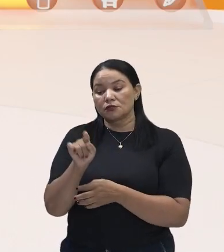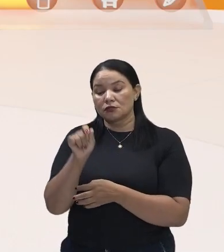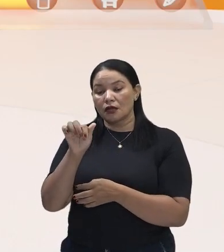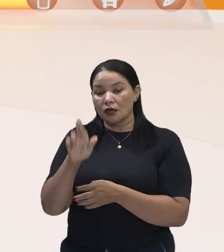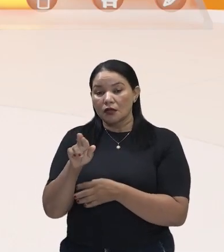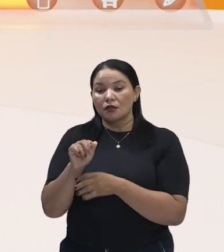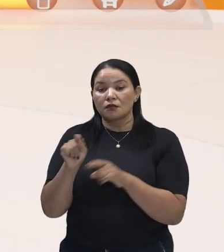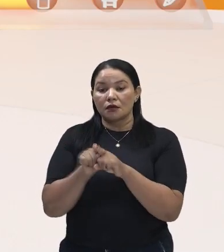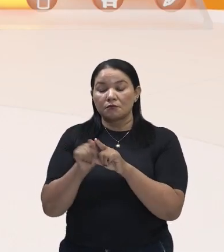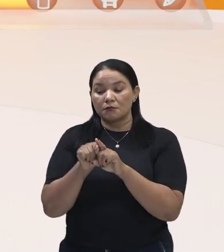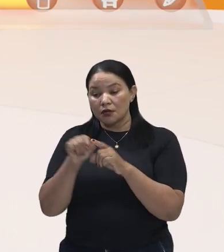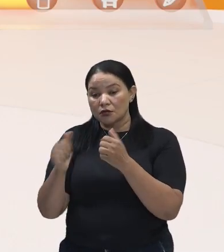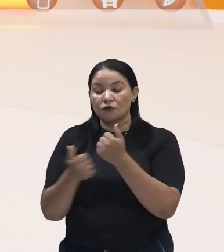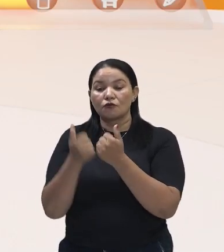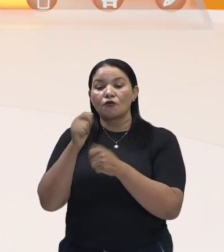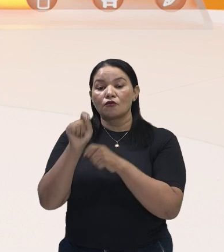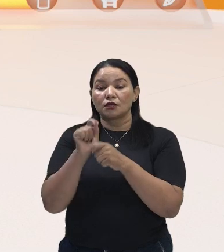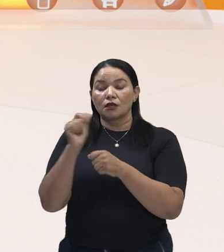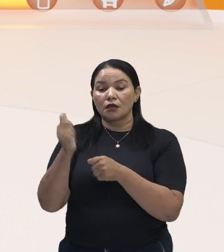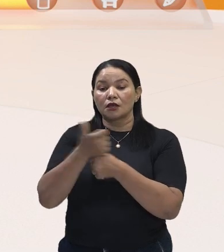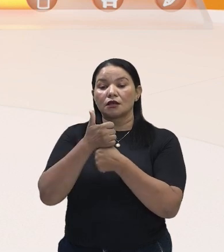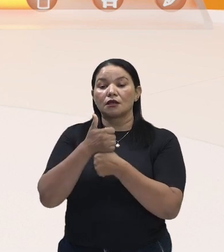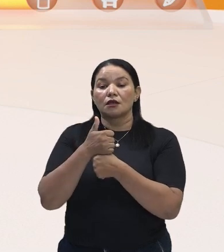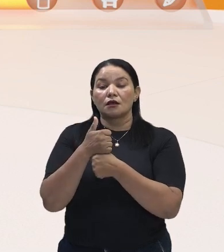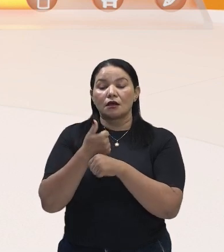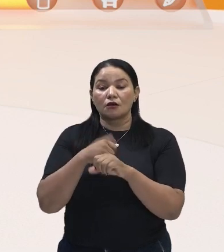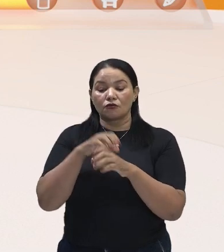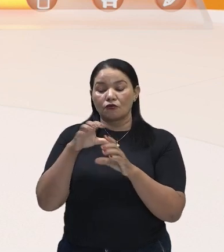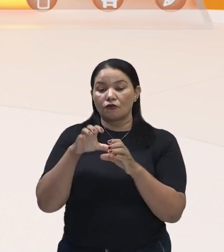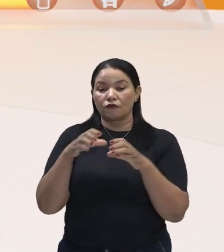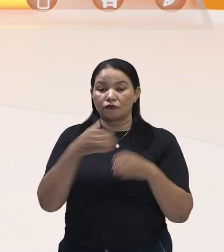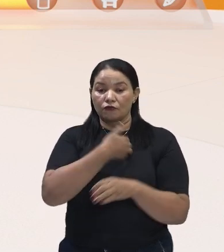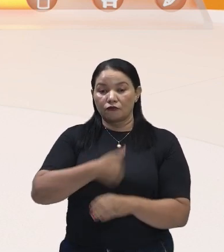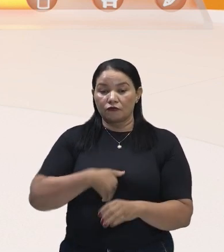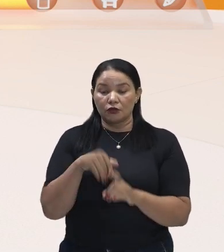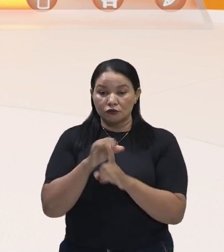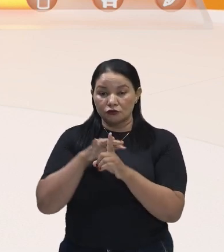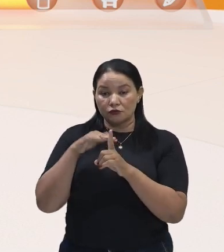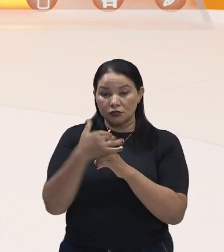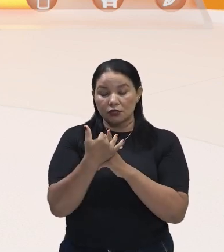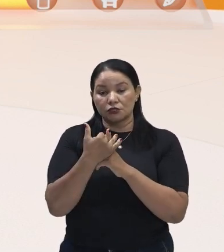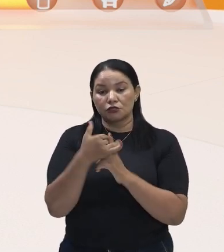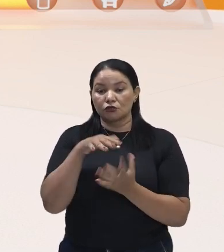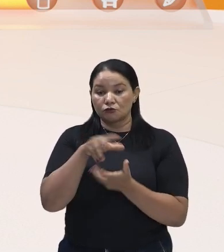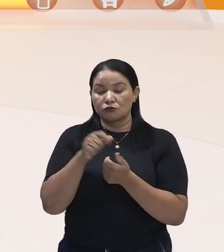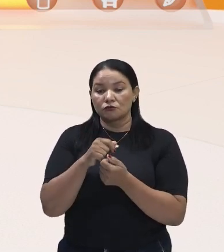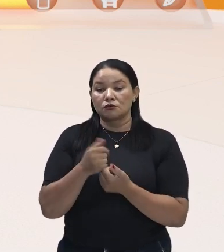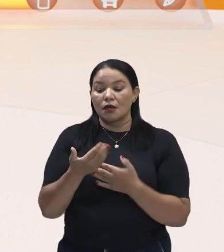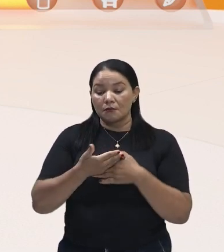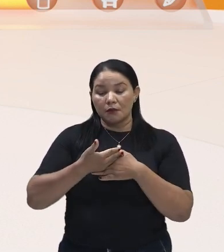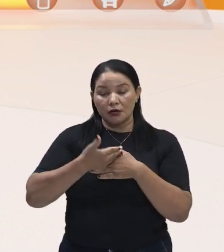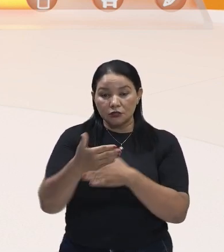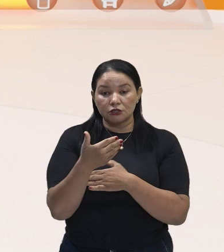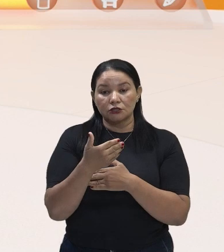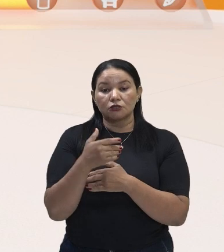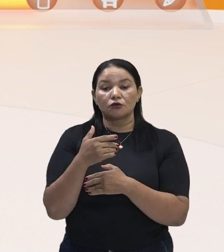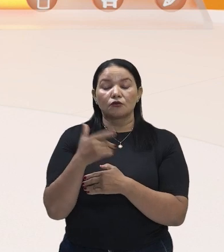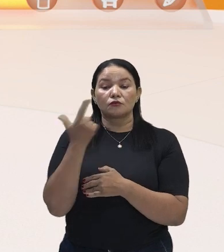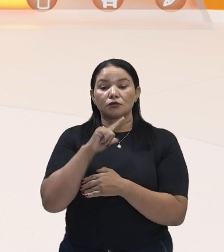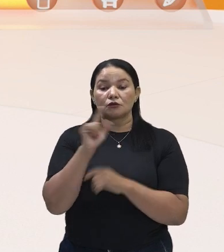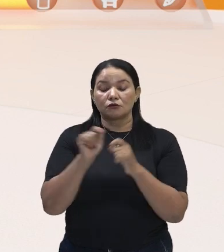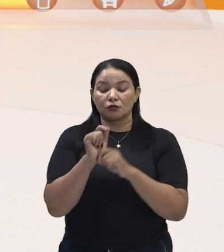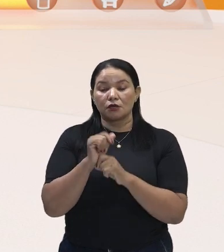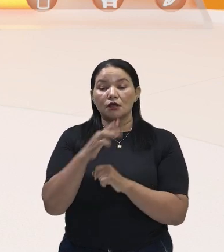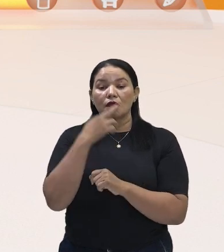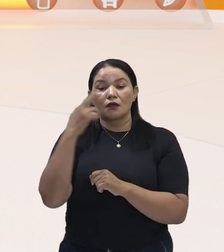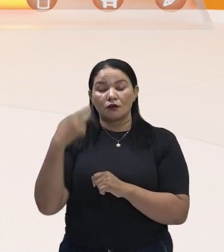sistema socialista no mundo. E a gente vai ter, a partir desse novo sistema, uma Rússia, após